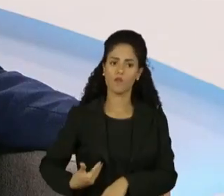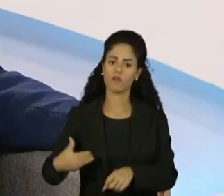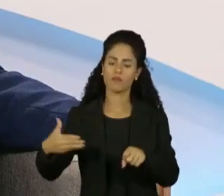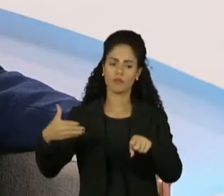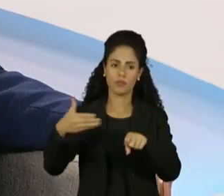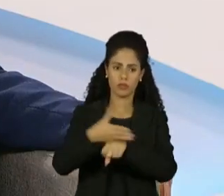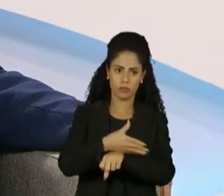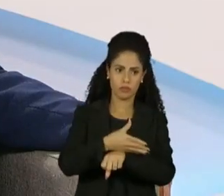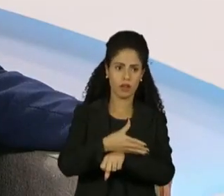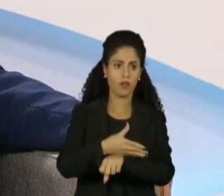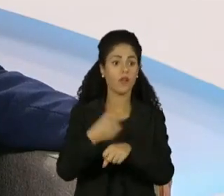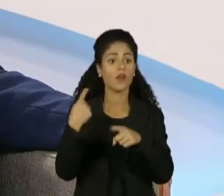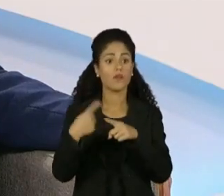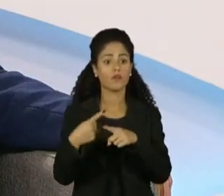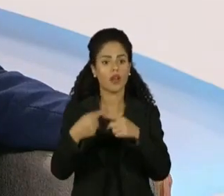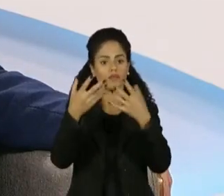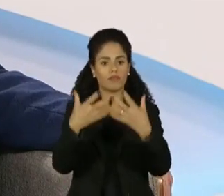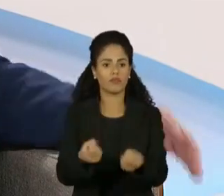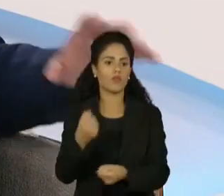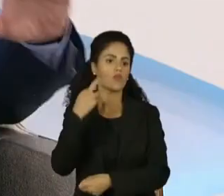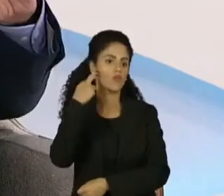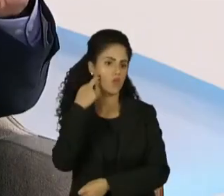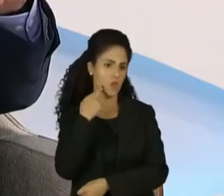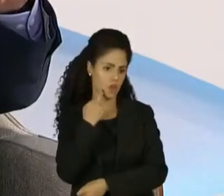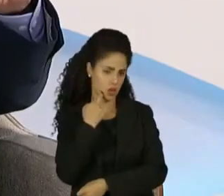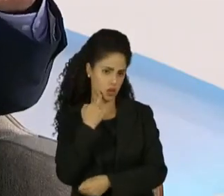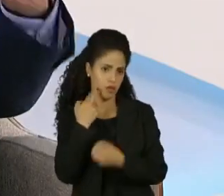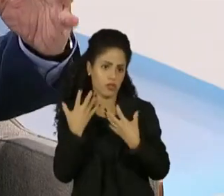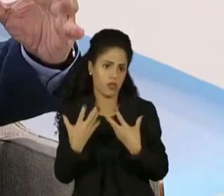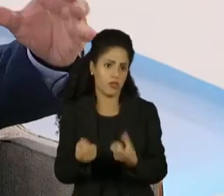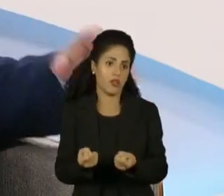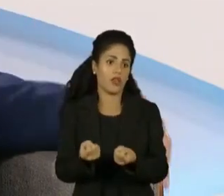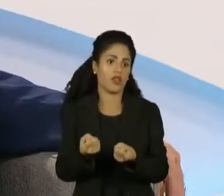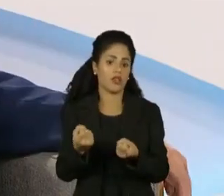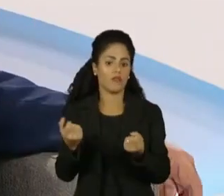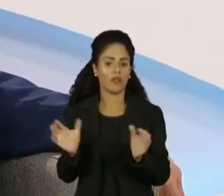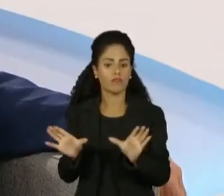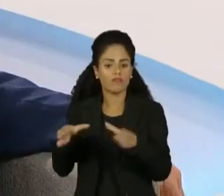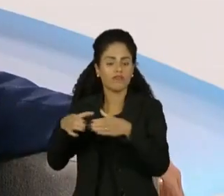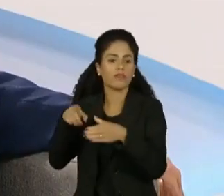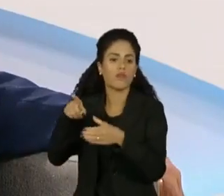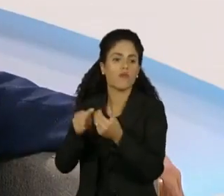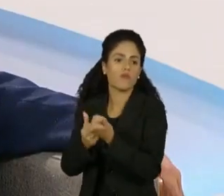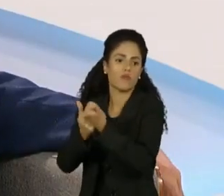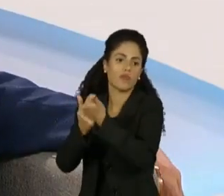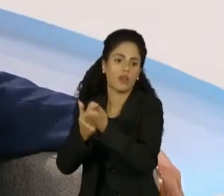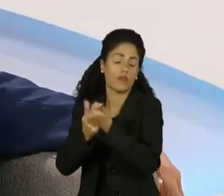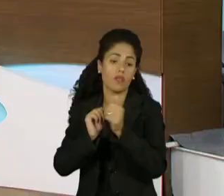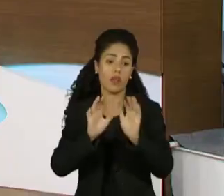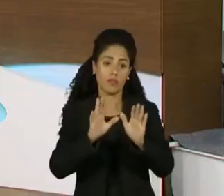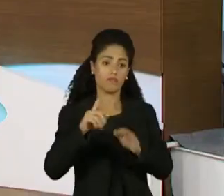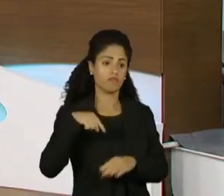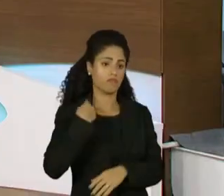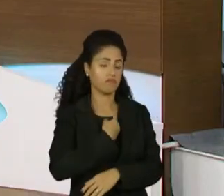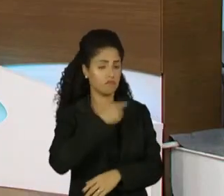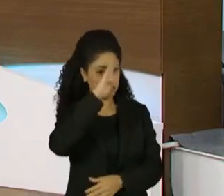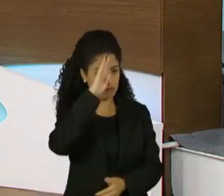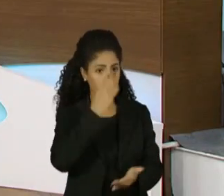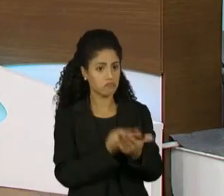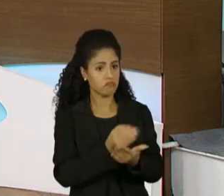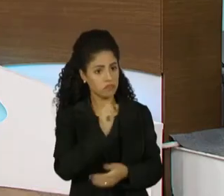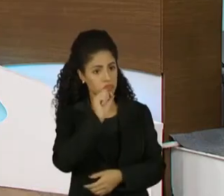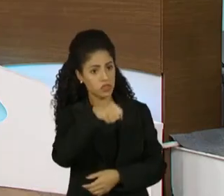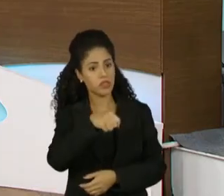entrando, porque o governo abraçou a candidatura do Rodrigo Pacheco, então ficou uma candidatura do governo. Nós acreditamos que é possível termos uma